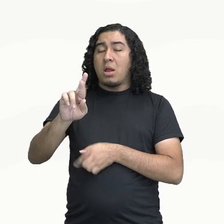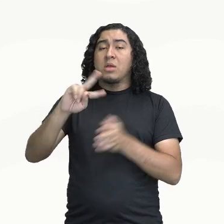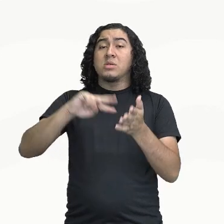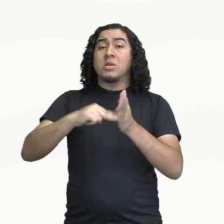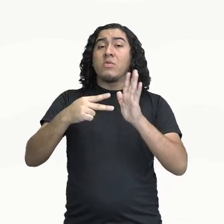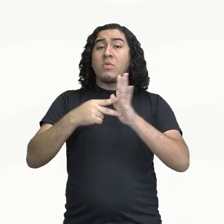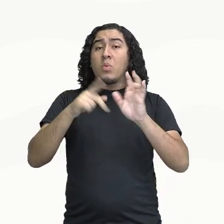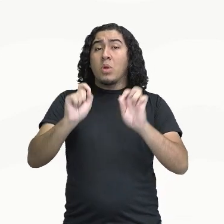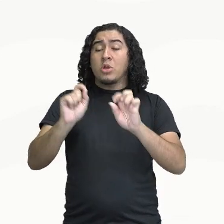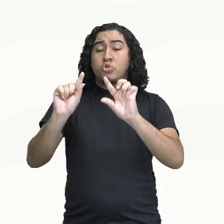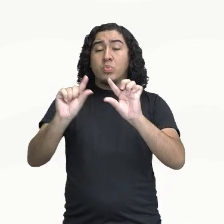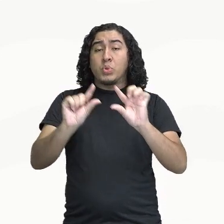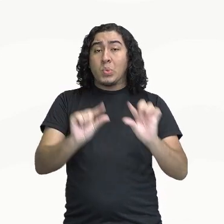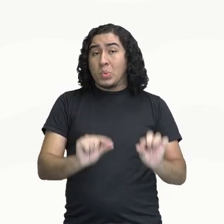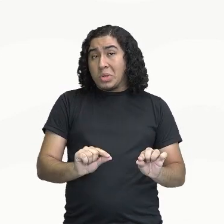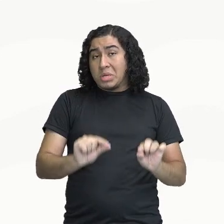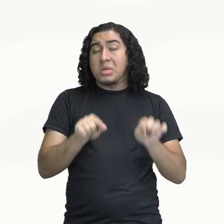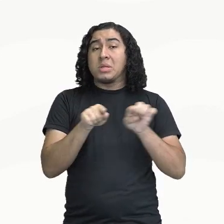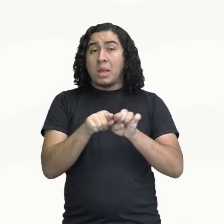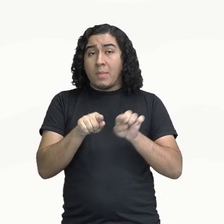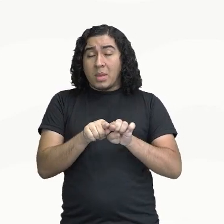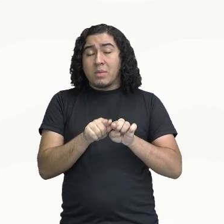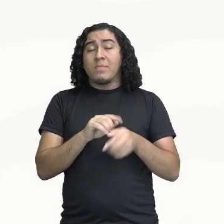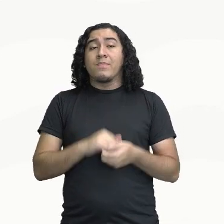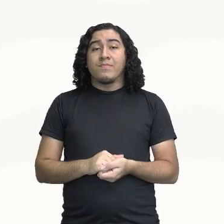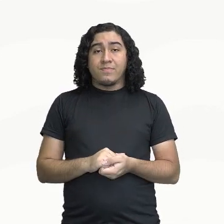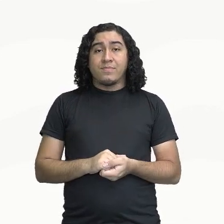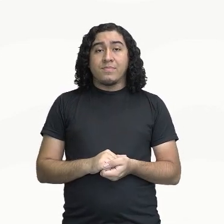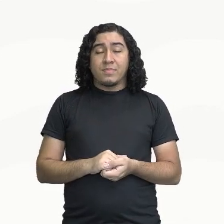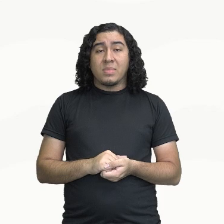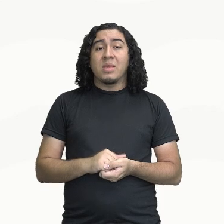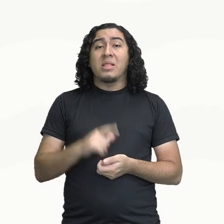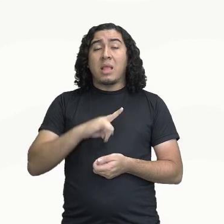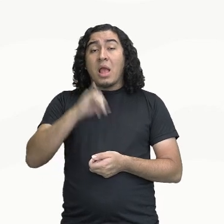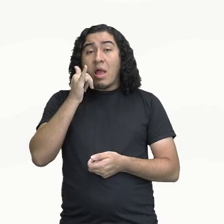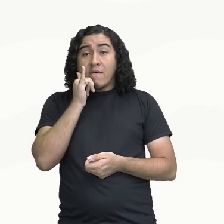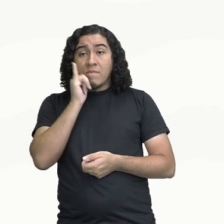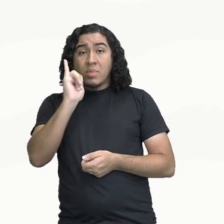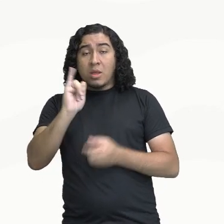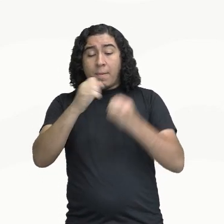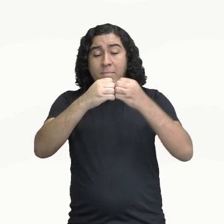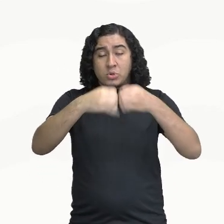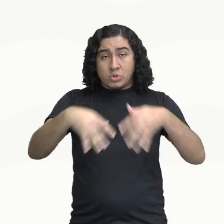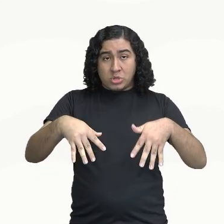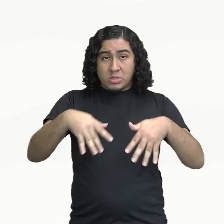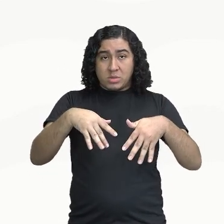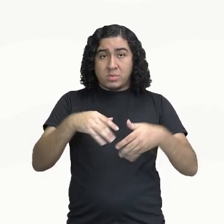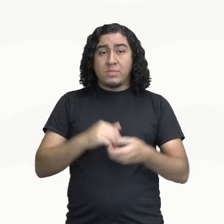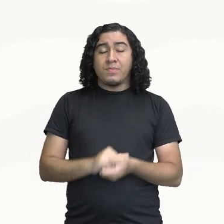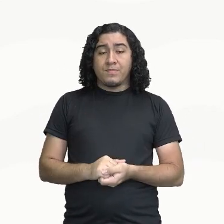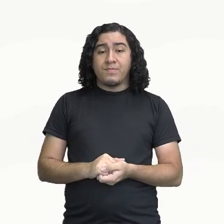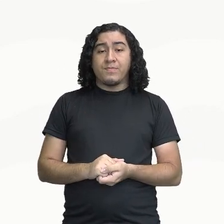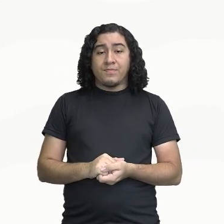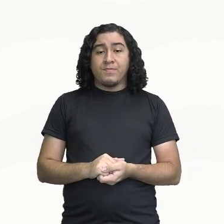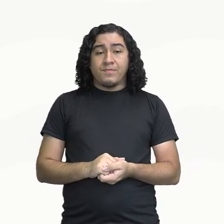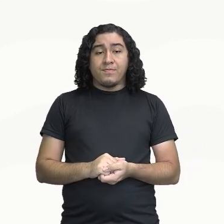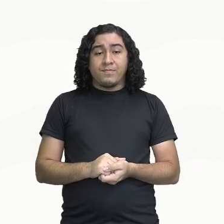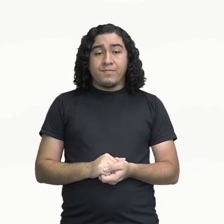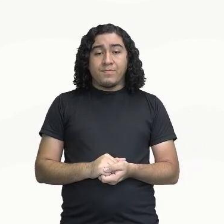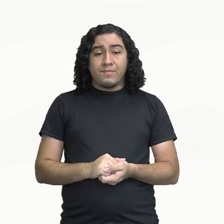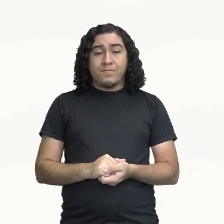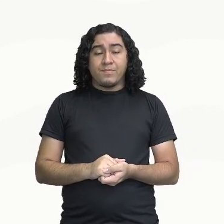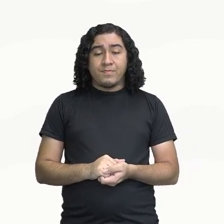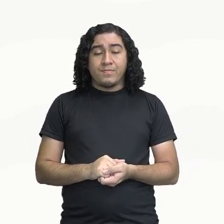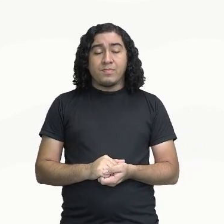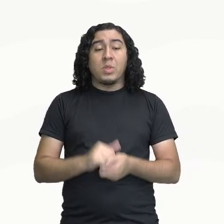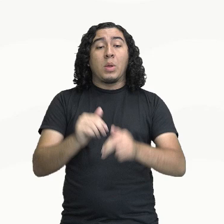de diminuir, de amenizar os impactos gerados pelas mudanças climáticas, tanto para seus contextos